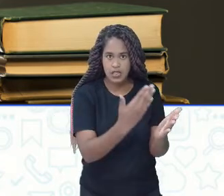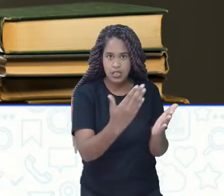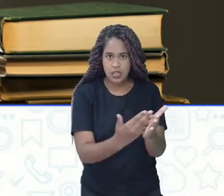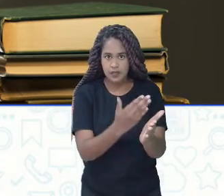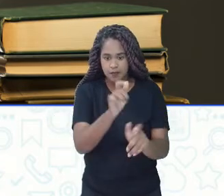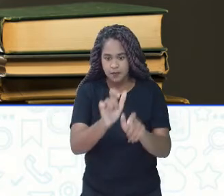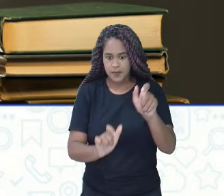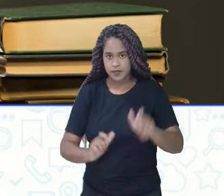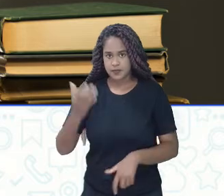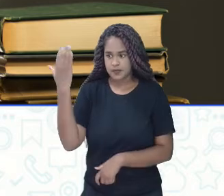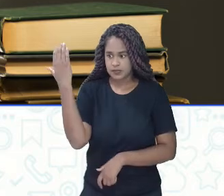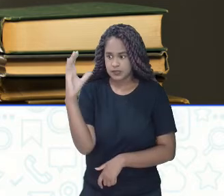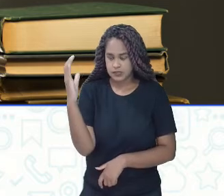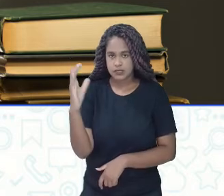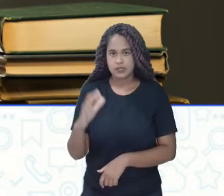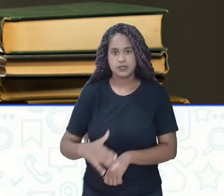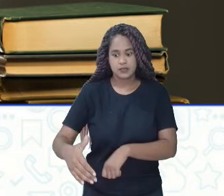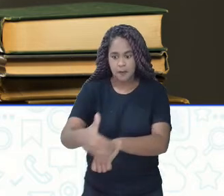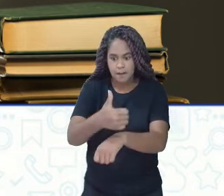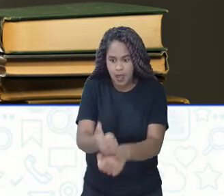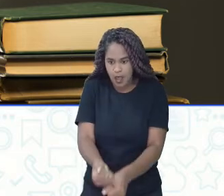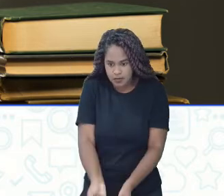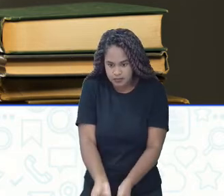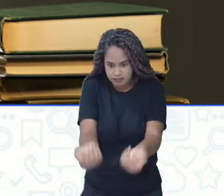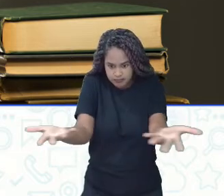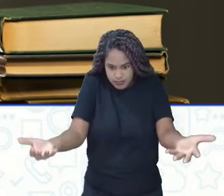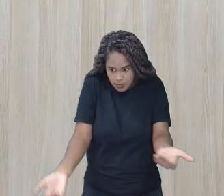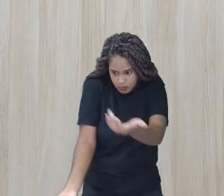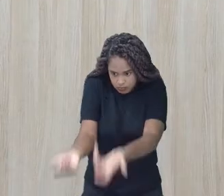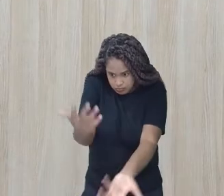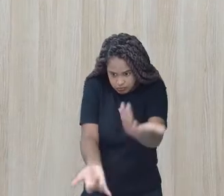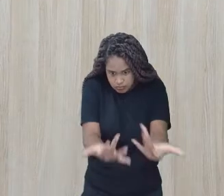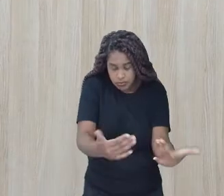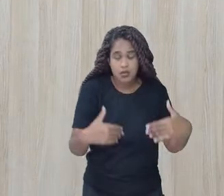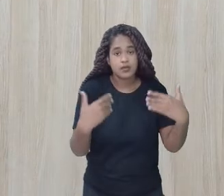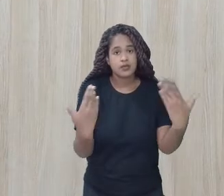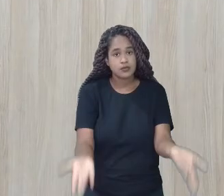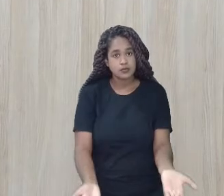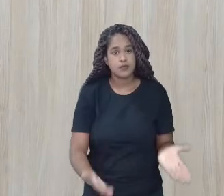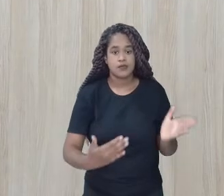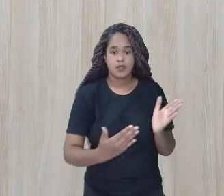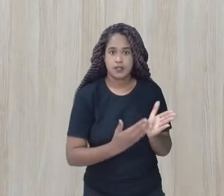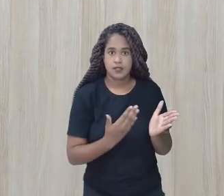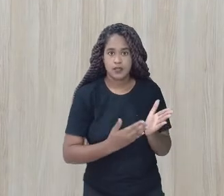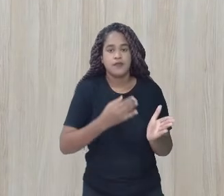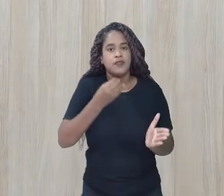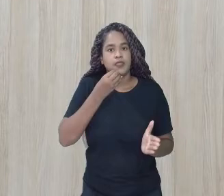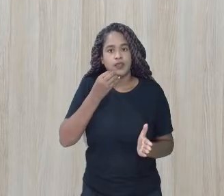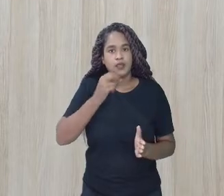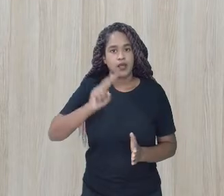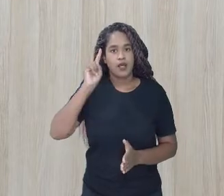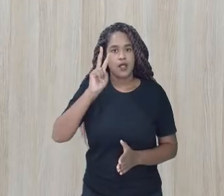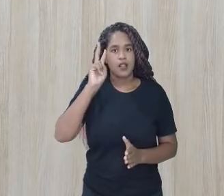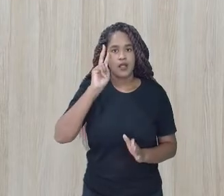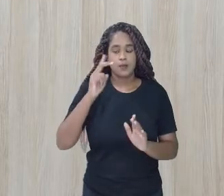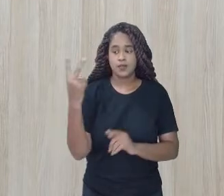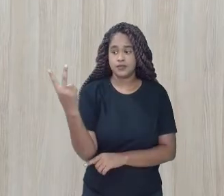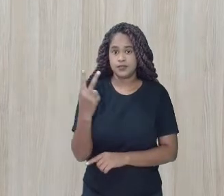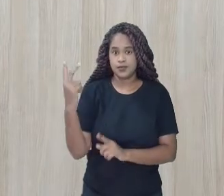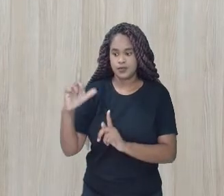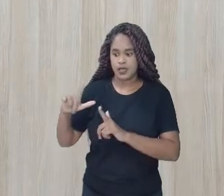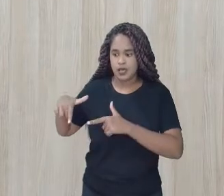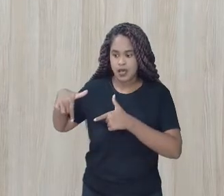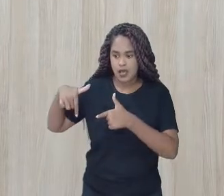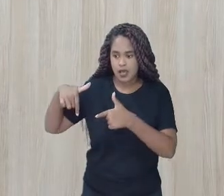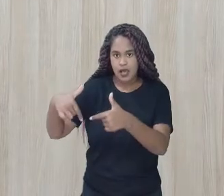o livro, ele busca esse recorte de rememorar essa lembrança da Segunda Guerra Mundial, contudo, ele